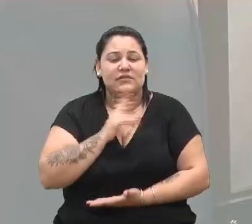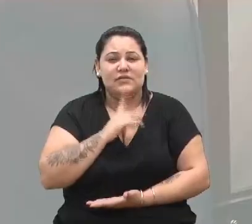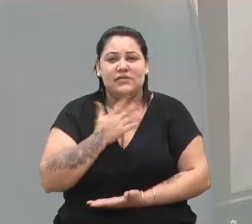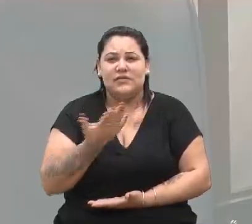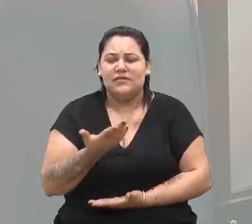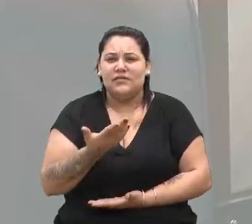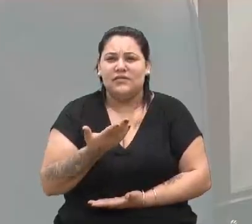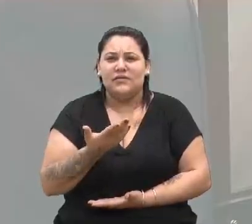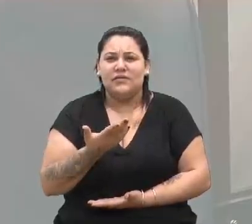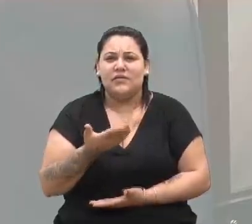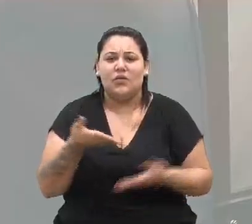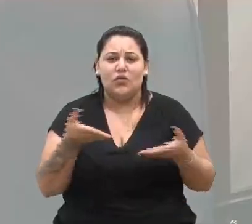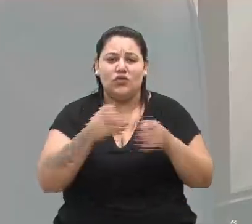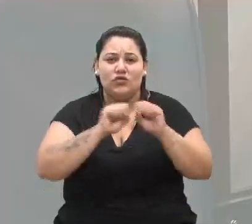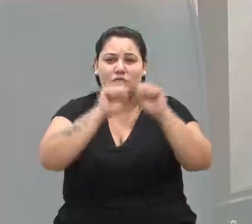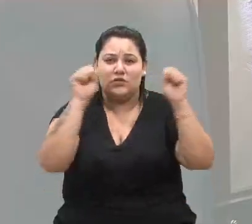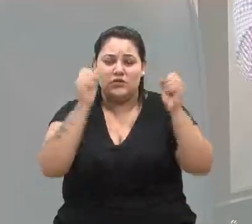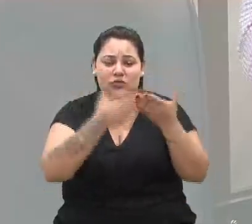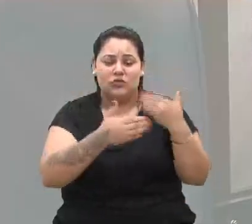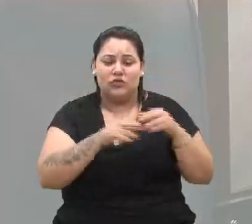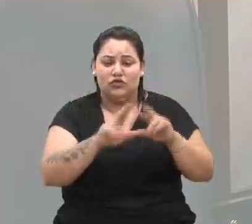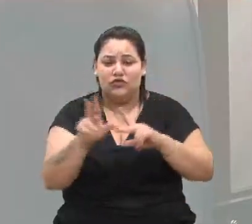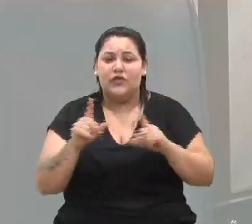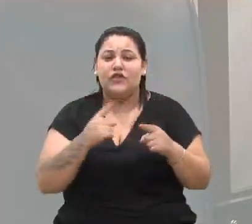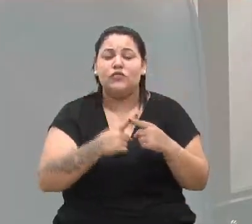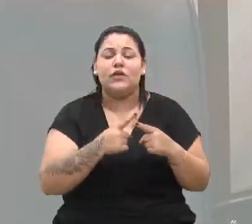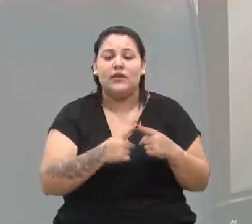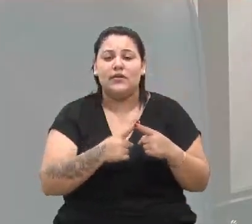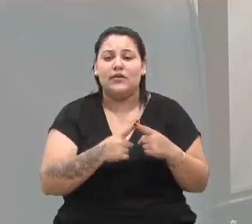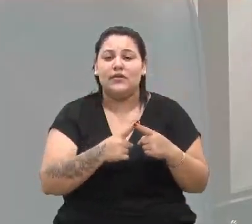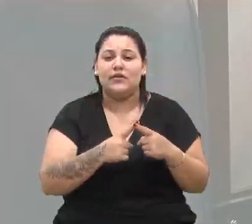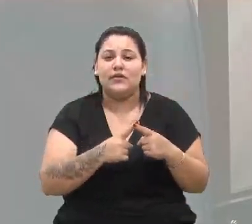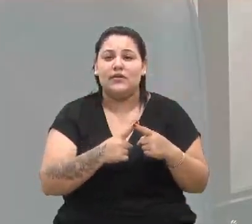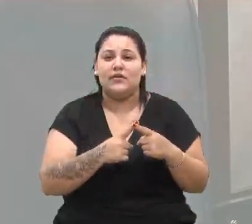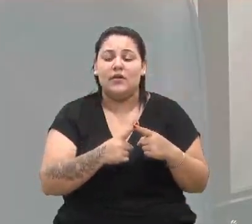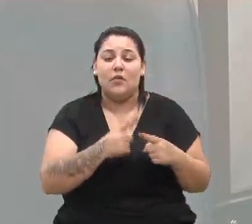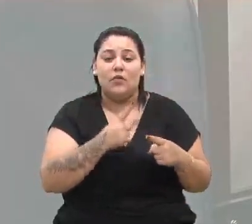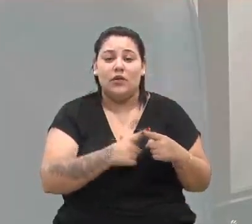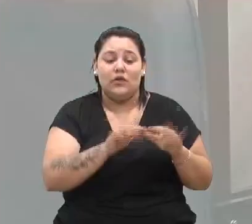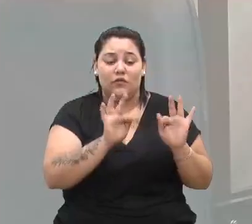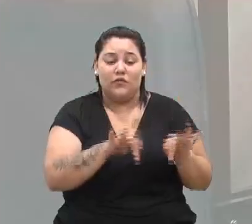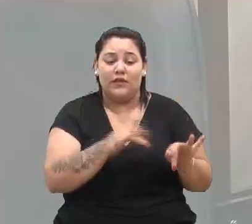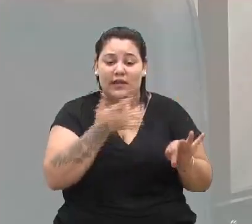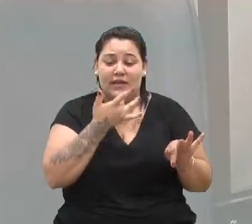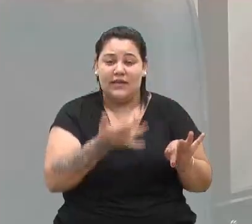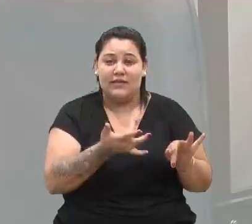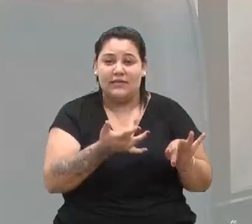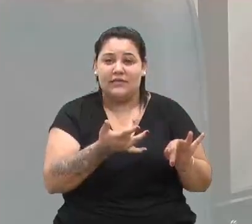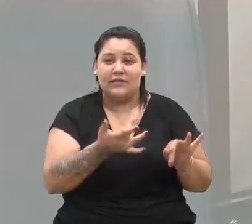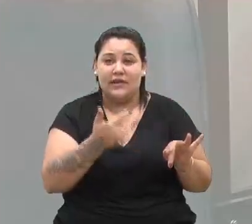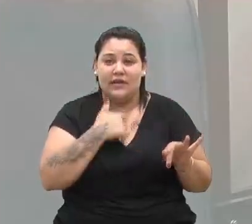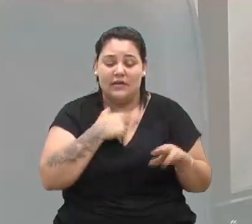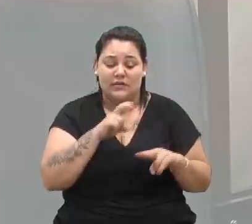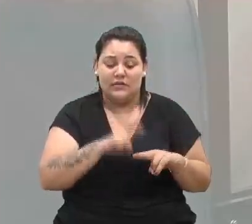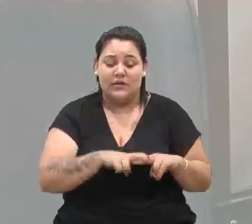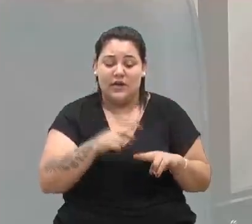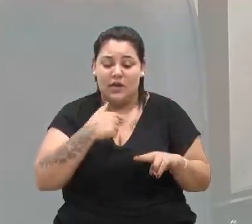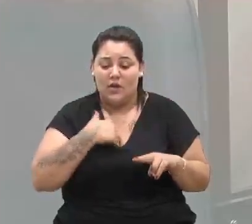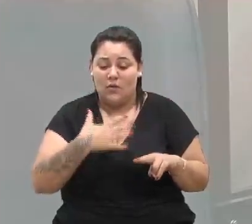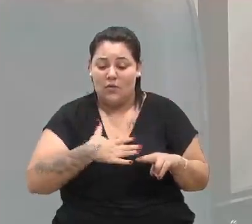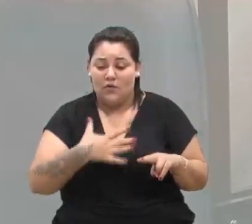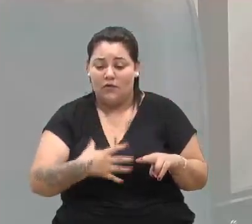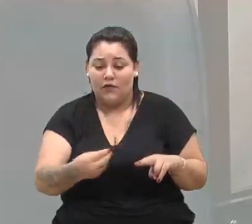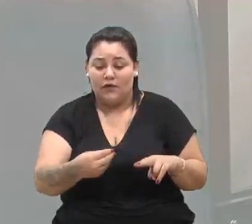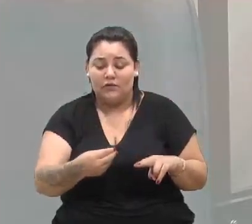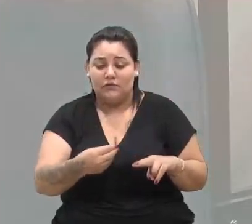condições de continuar. Hoje pela manhã tudo é diferente, sabe por quê? Porque no final da tarde, professor, eu sentei eu, o meu filho, a minha